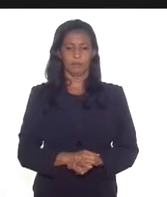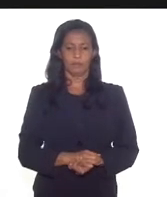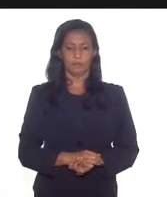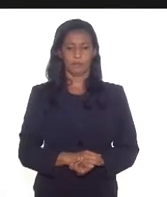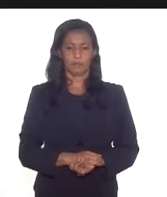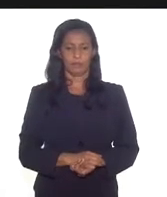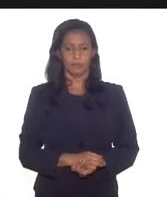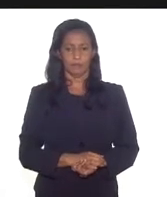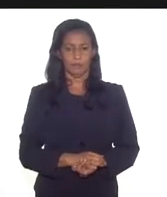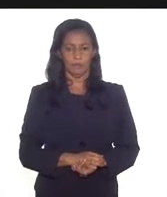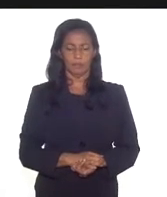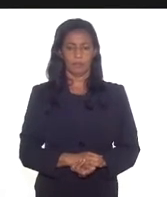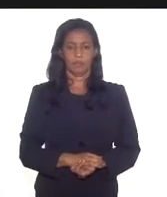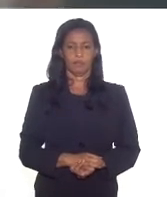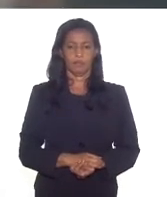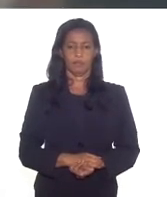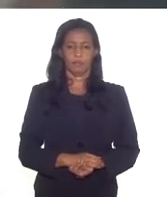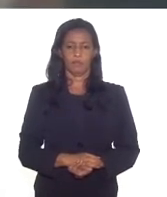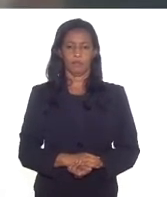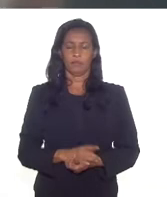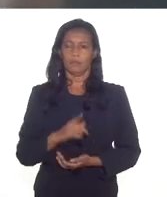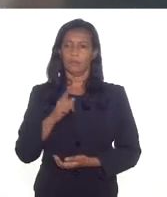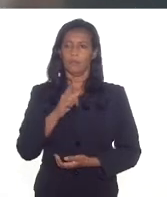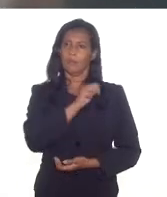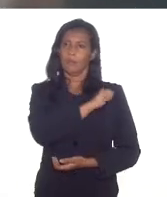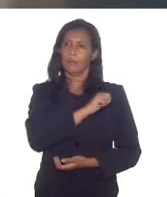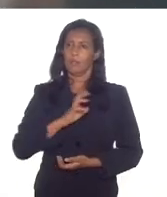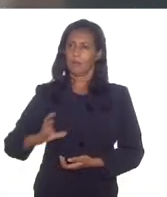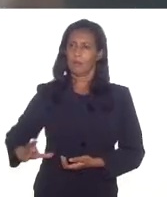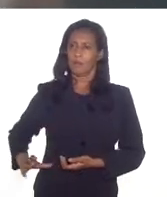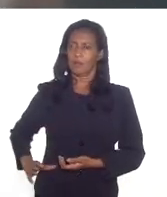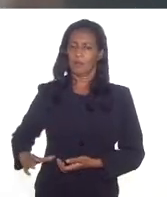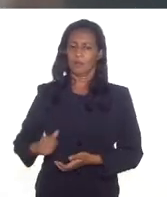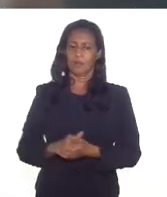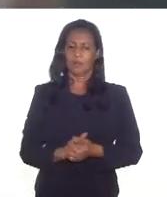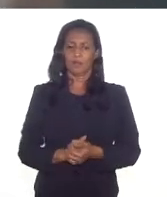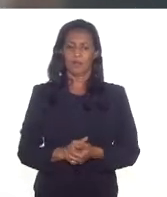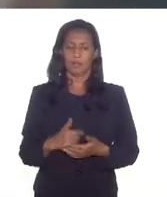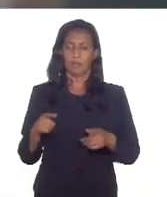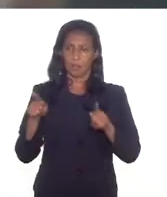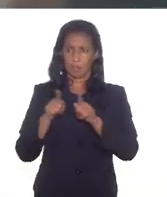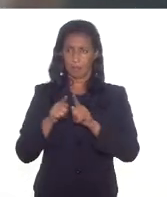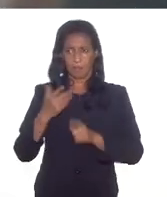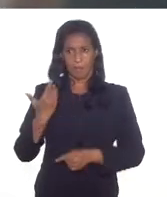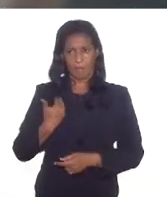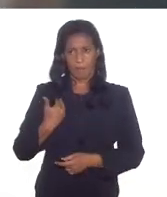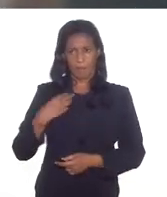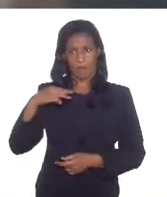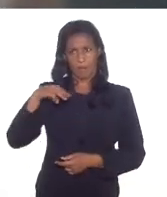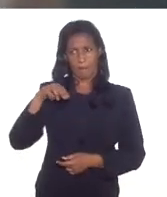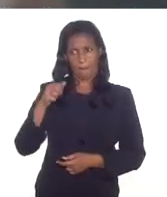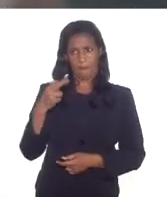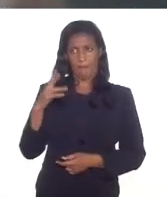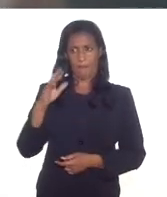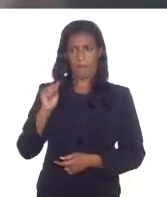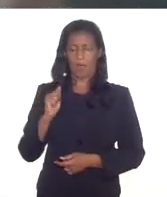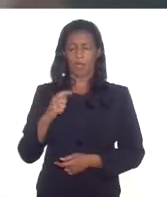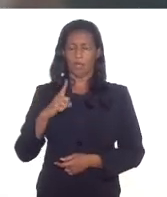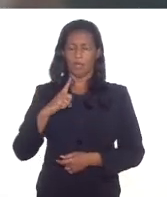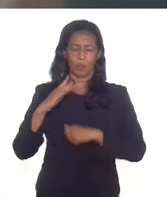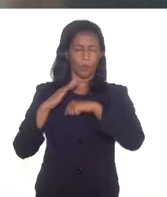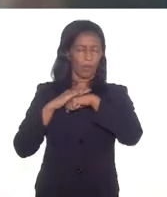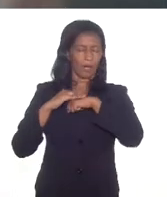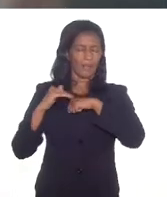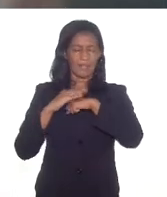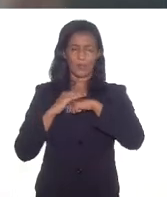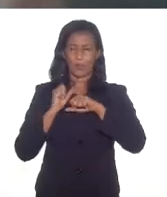Eu que irei me dirigir ao deputado André Sileno, principalmente à nossa amiga Marta Rocha. Marta, eu tenho um carinho muito grande